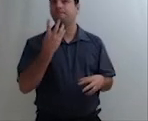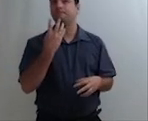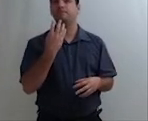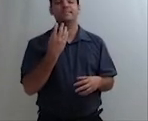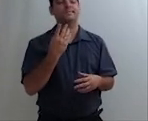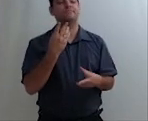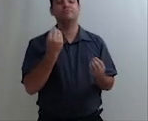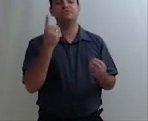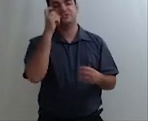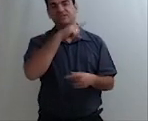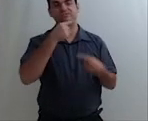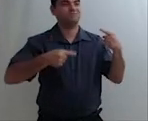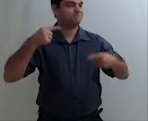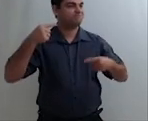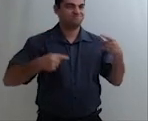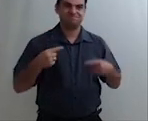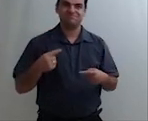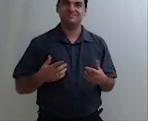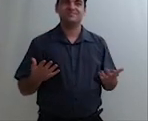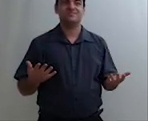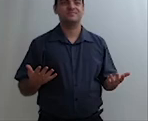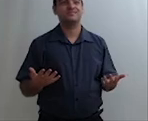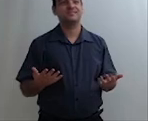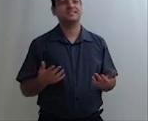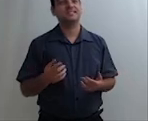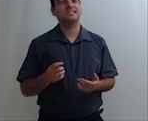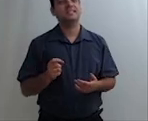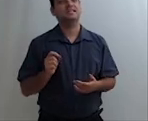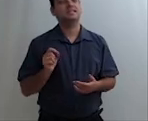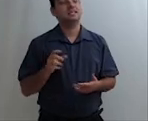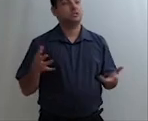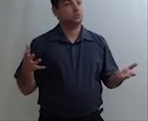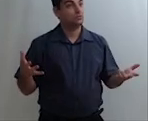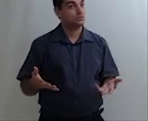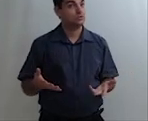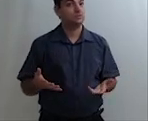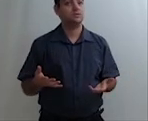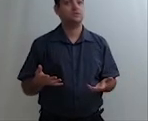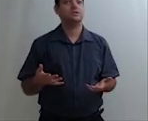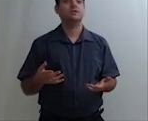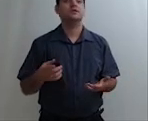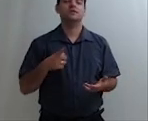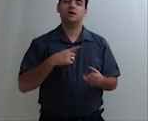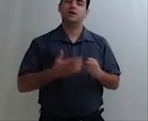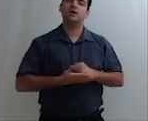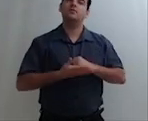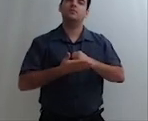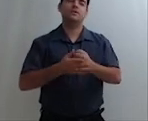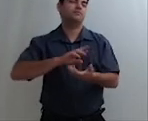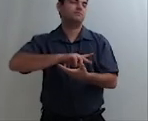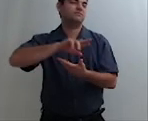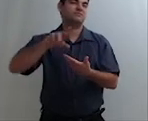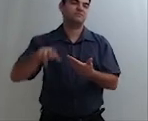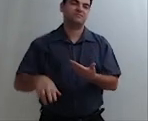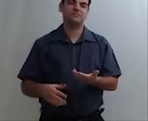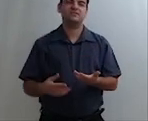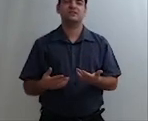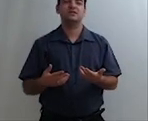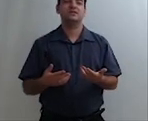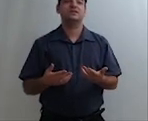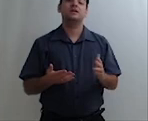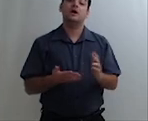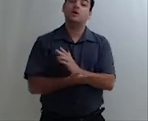sedutora e efetivamente a gente tem servido né de suporte a inúmeras injustiças que a gente acaba